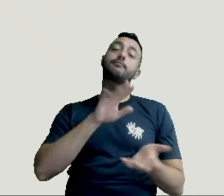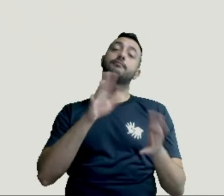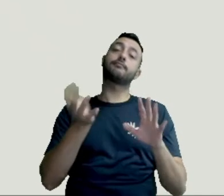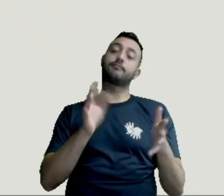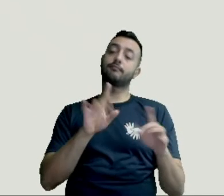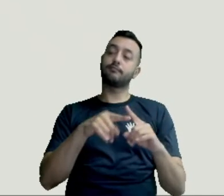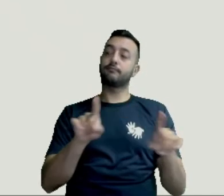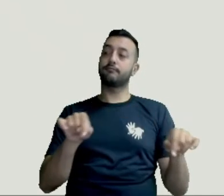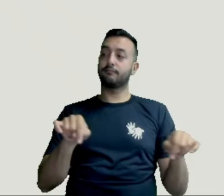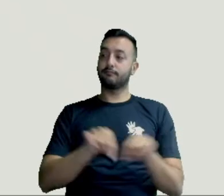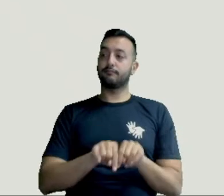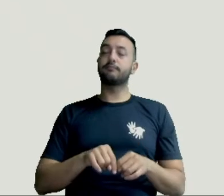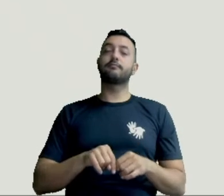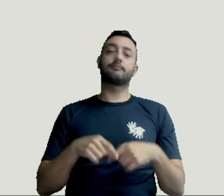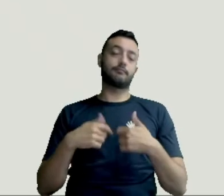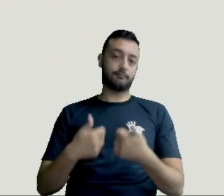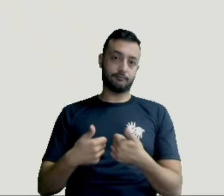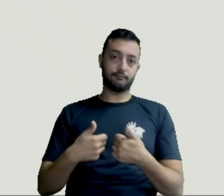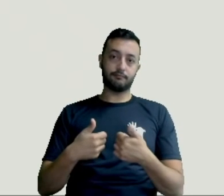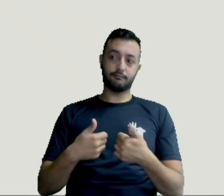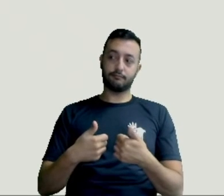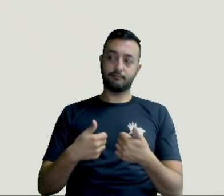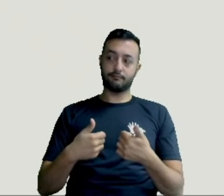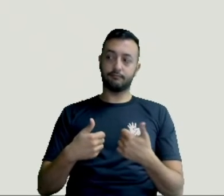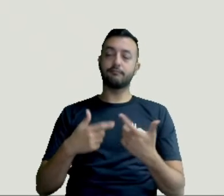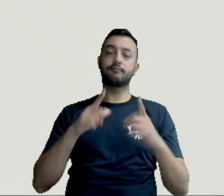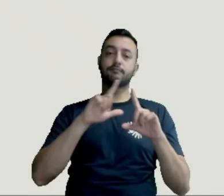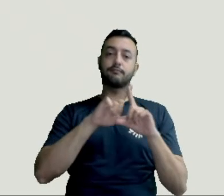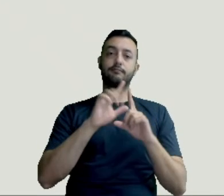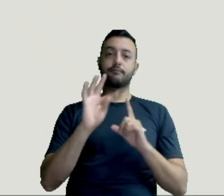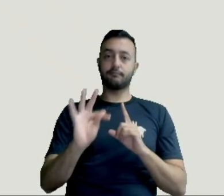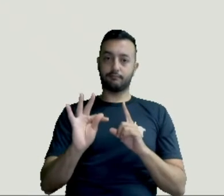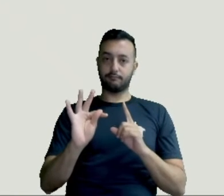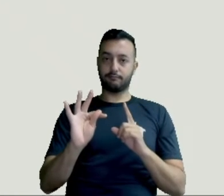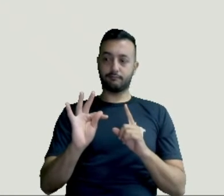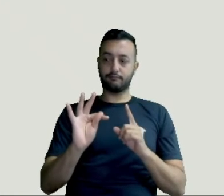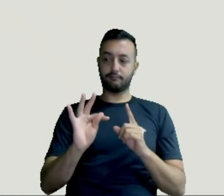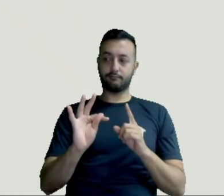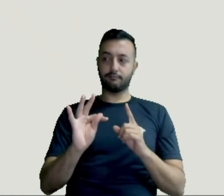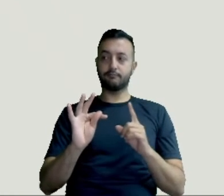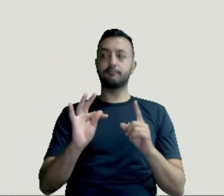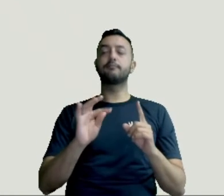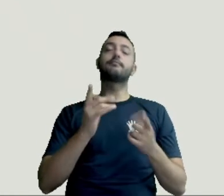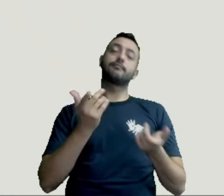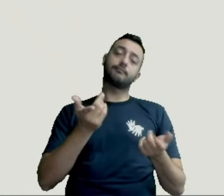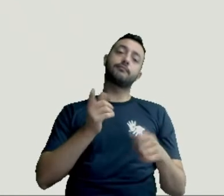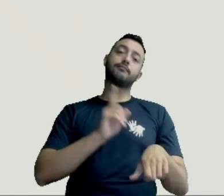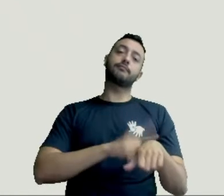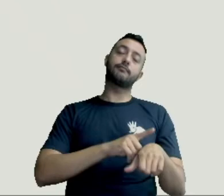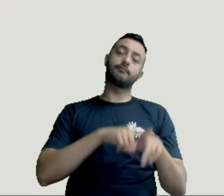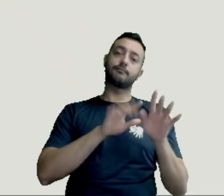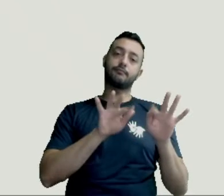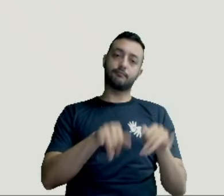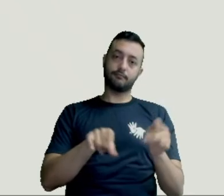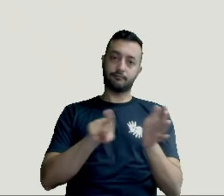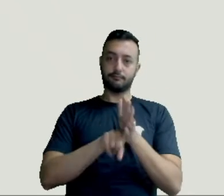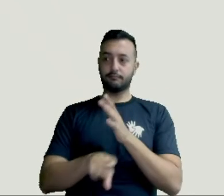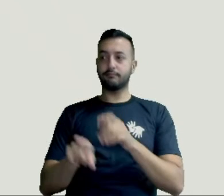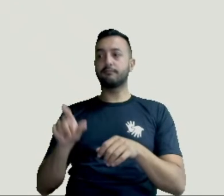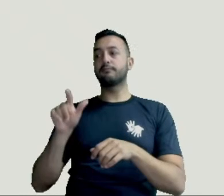espaço. Bom? Então, variação de tempo. Tempo final menos tempo